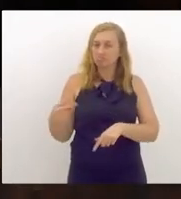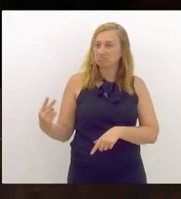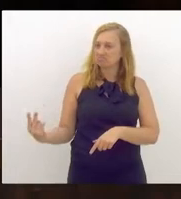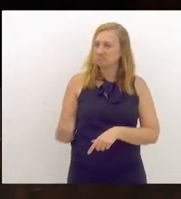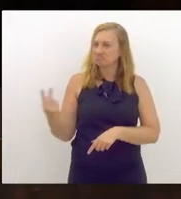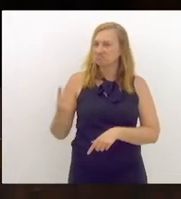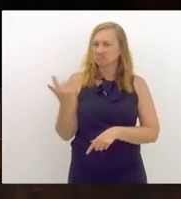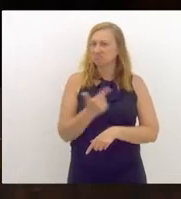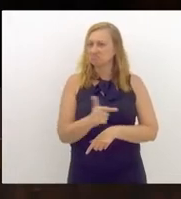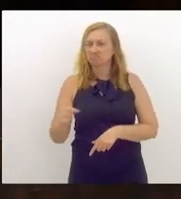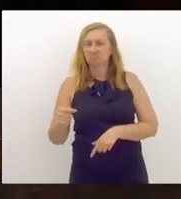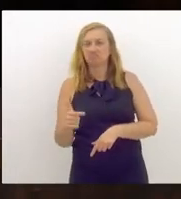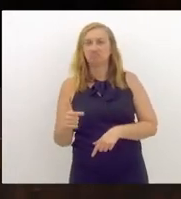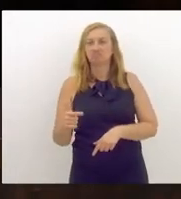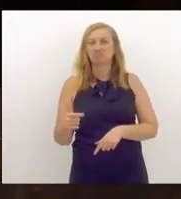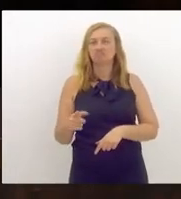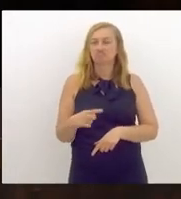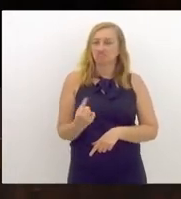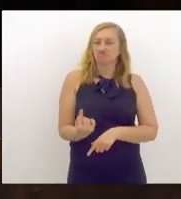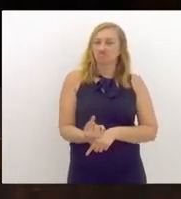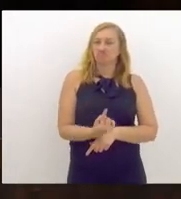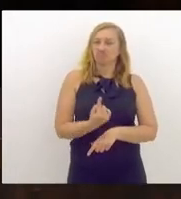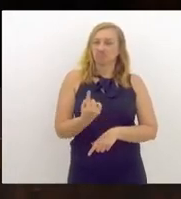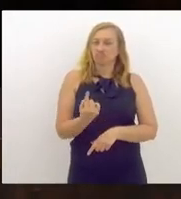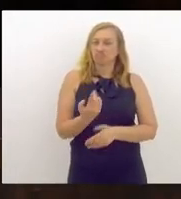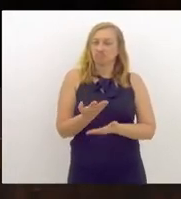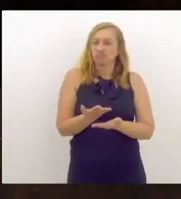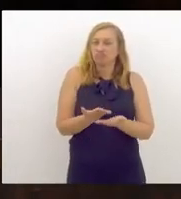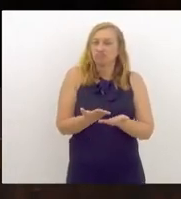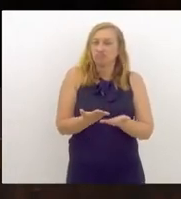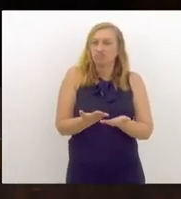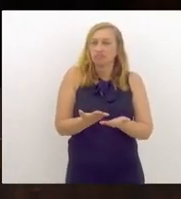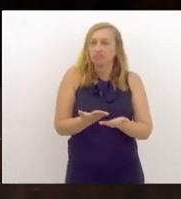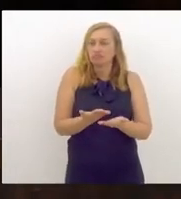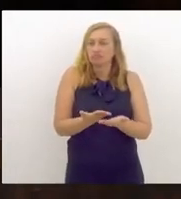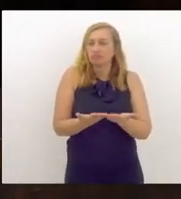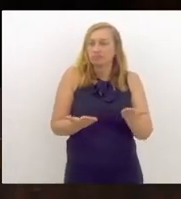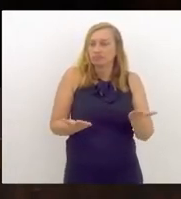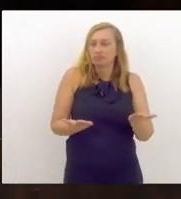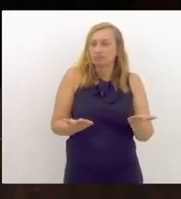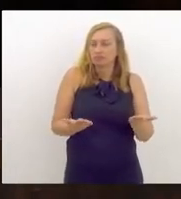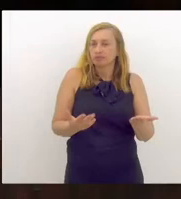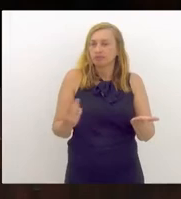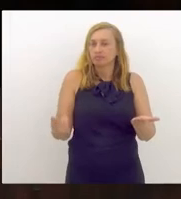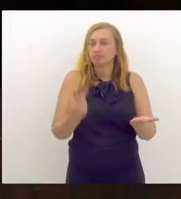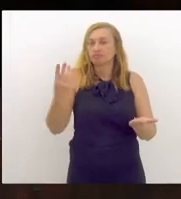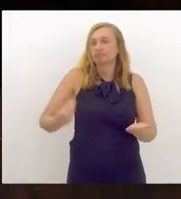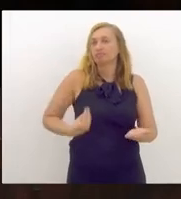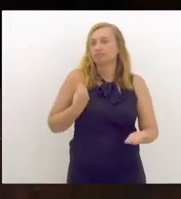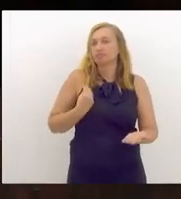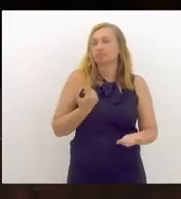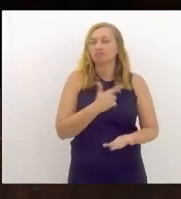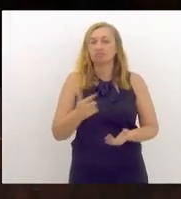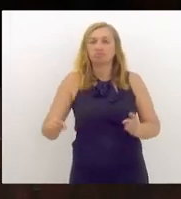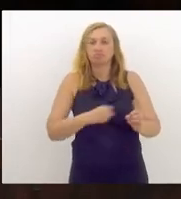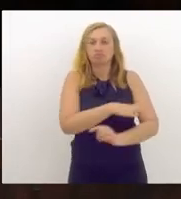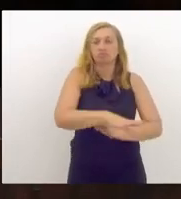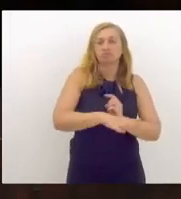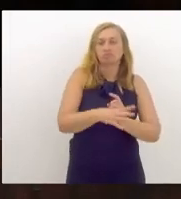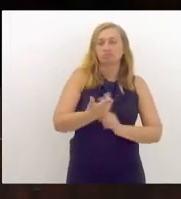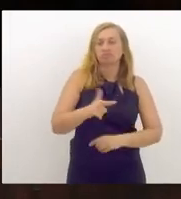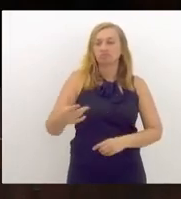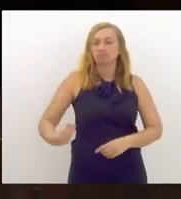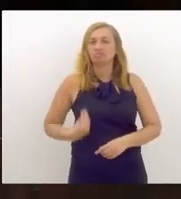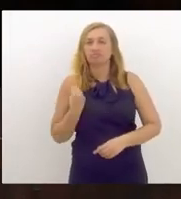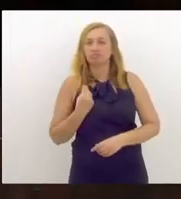disto nós é deixamos de valorizar a vida porque não há sociedade não há vida não há civilização